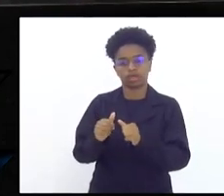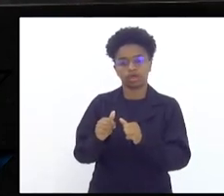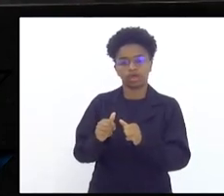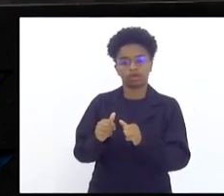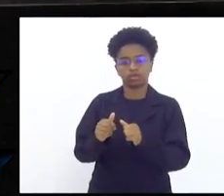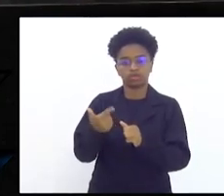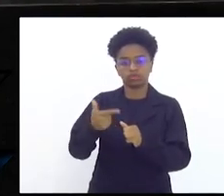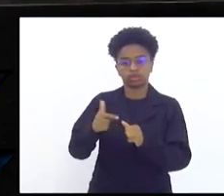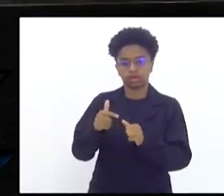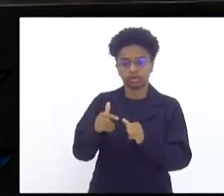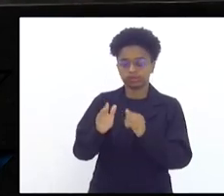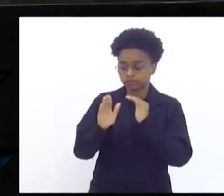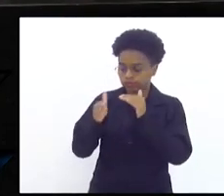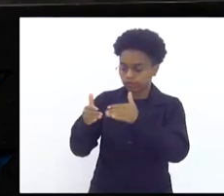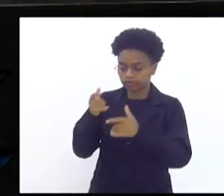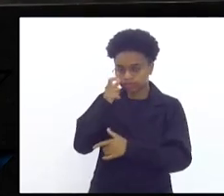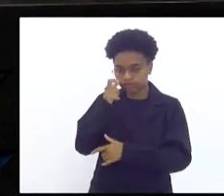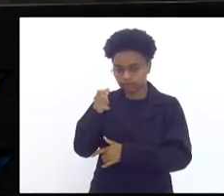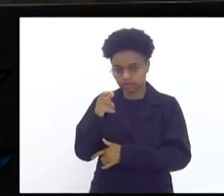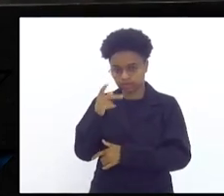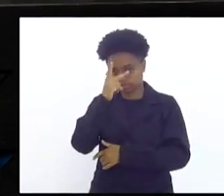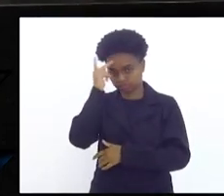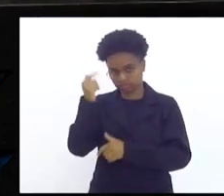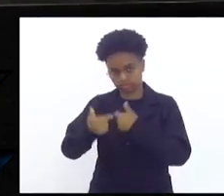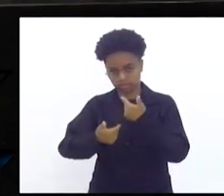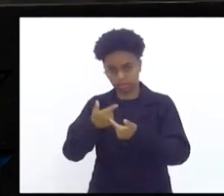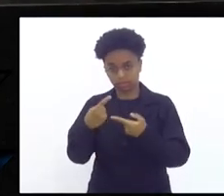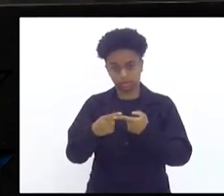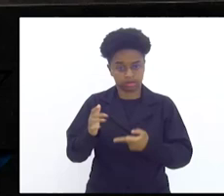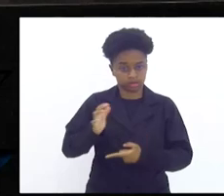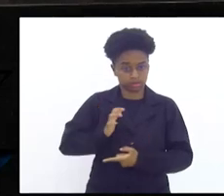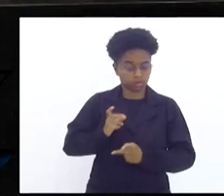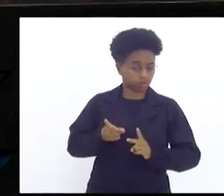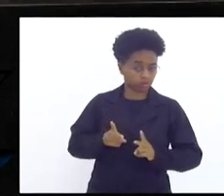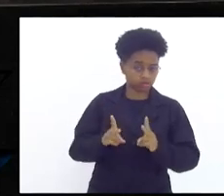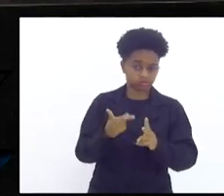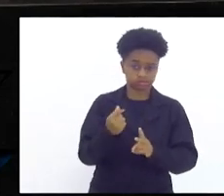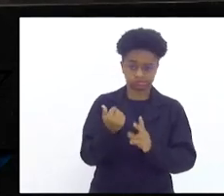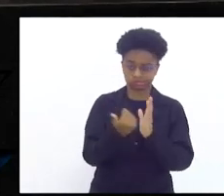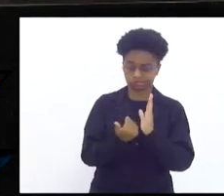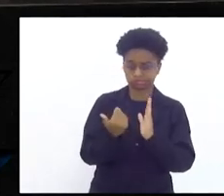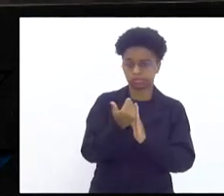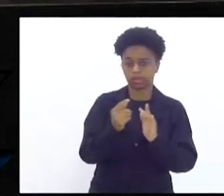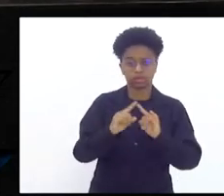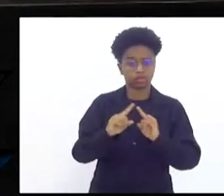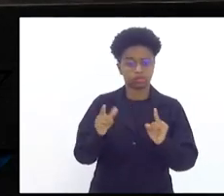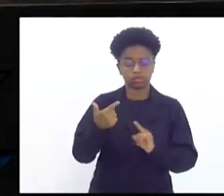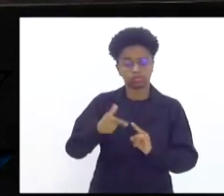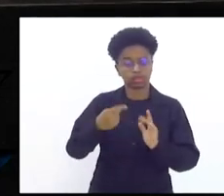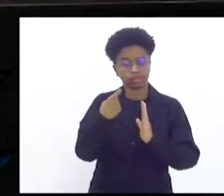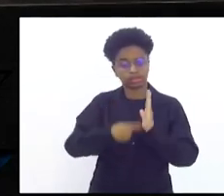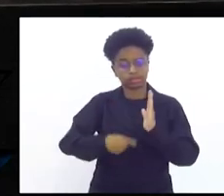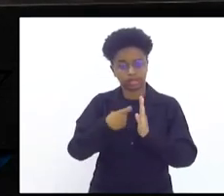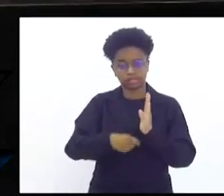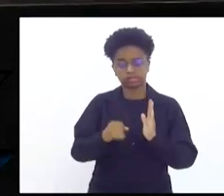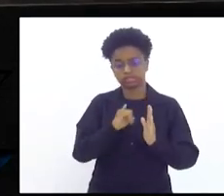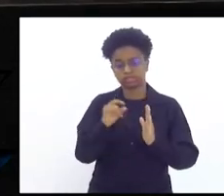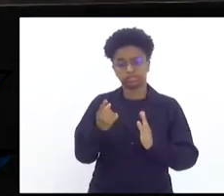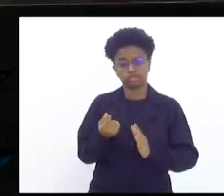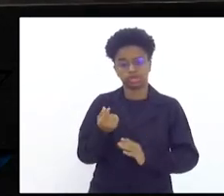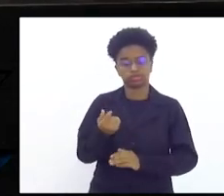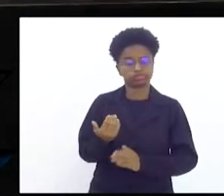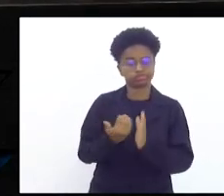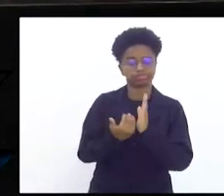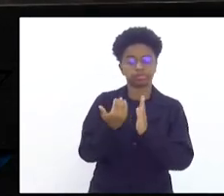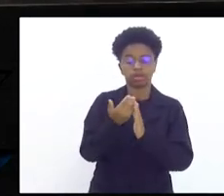continuam ganhando muito não houve taxação das grandes fortunas por isso a nossa posição tem sido